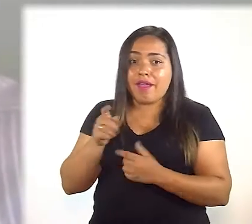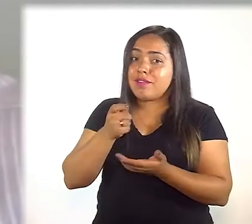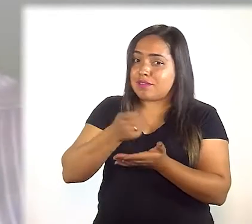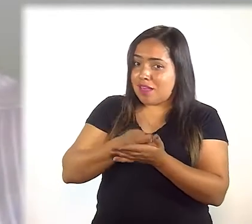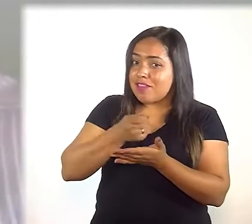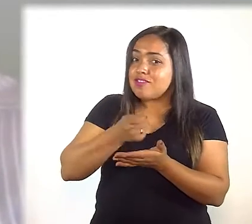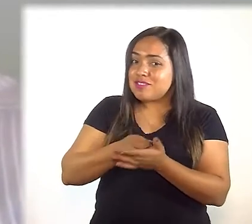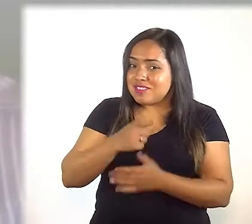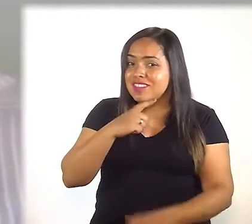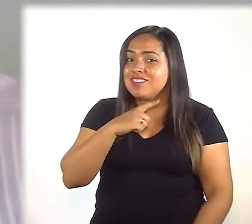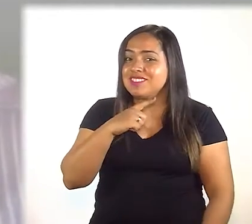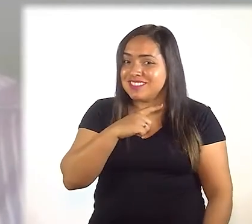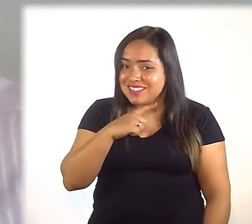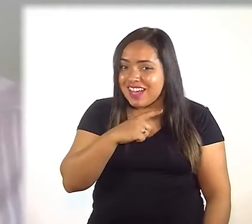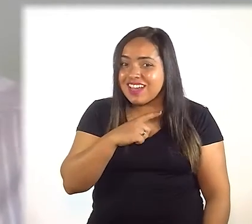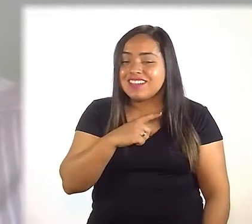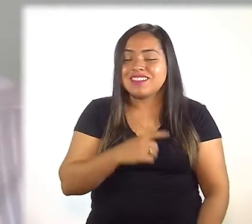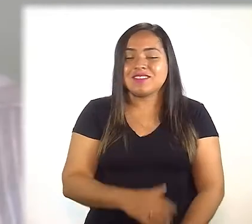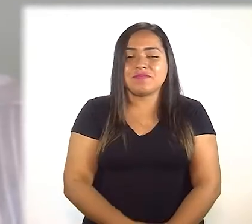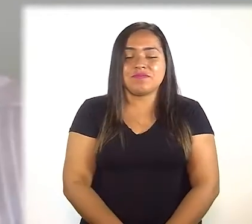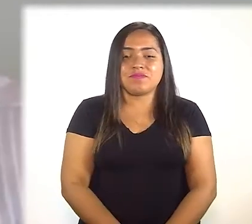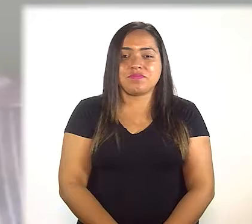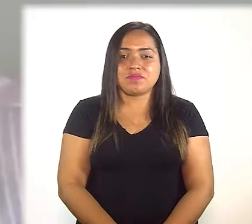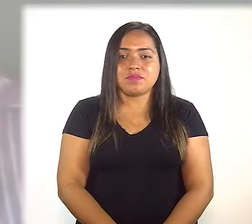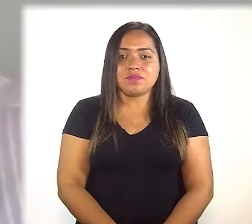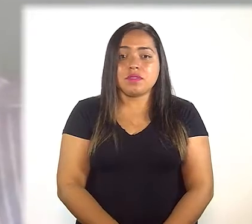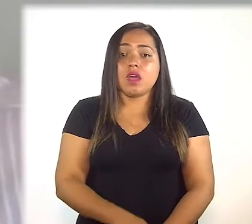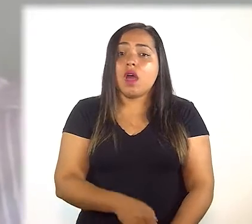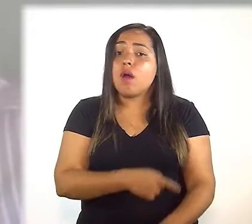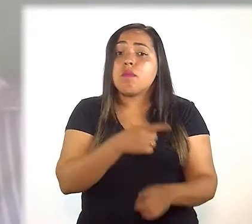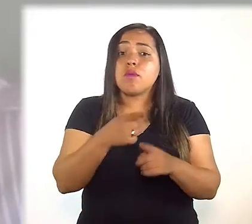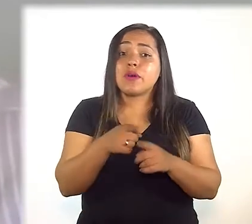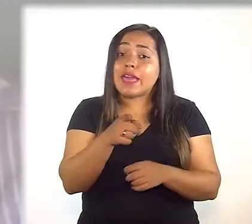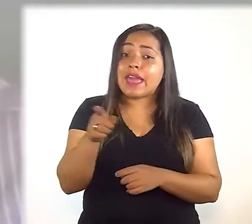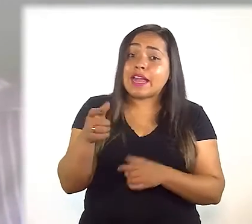são pessoas muito exigentes, porque